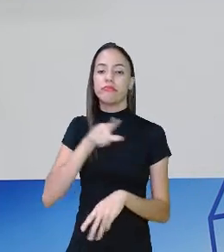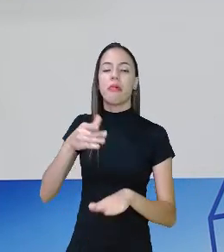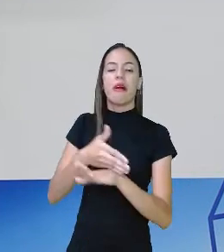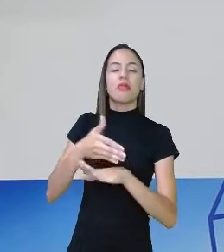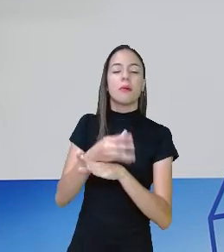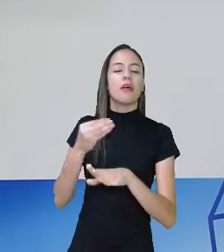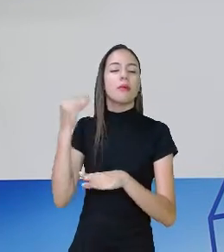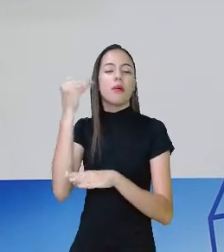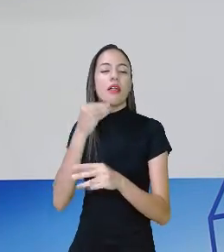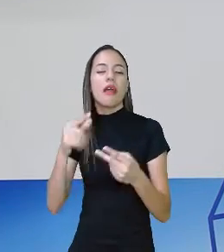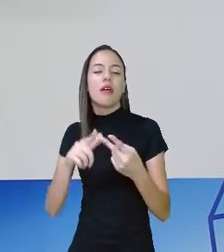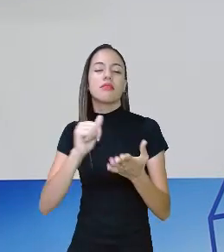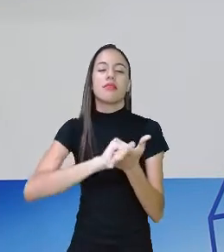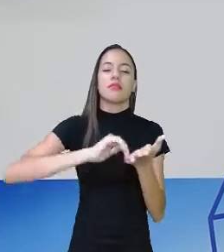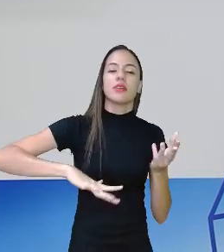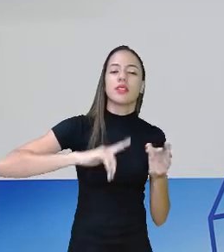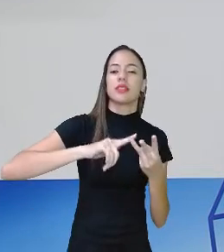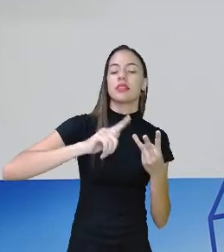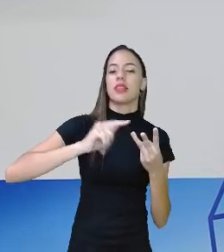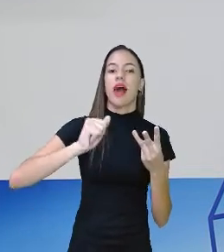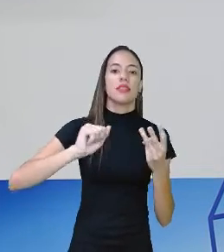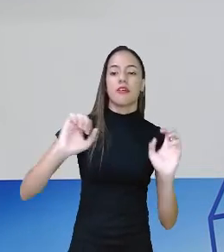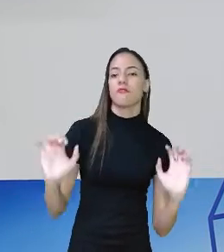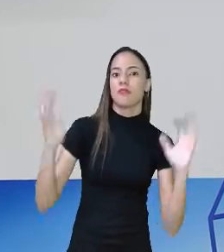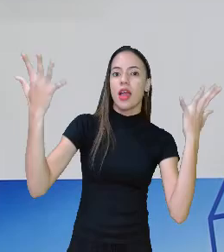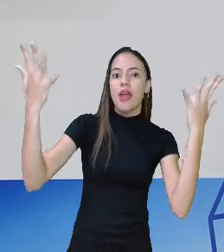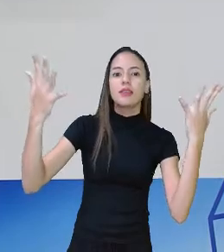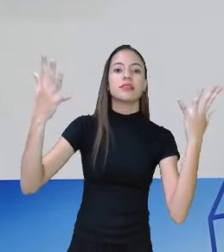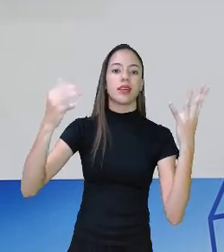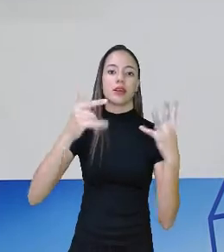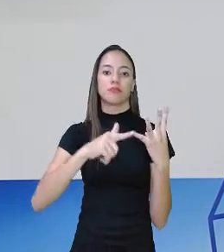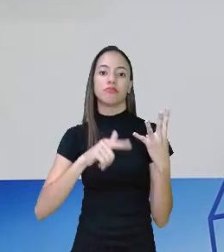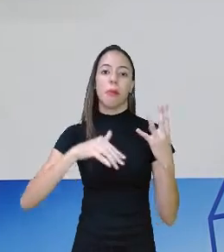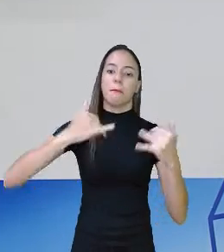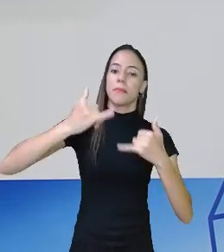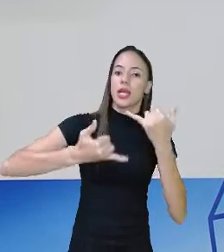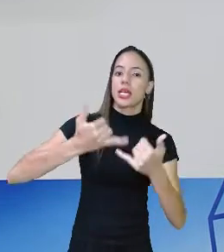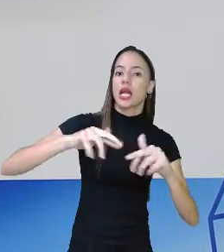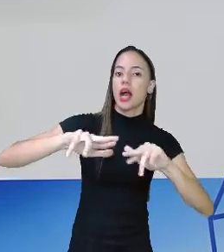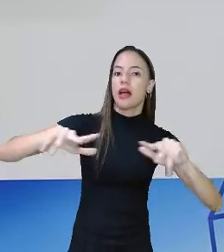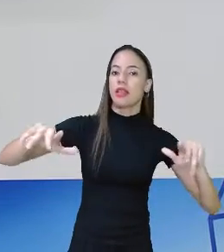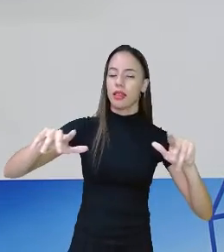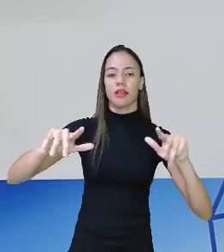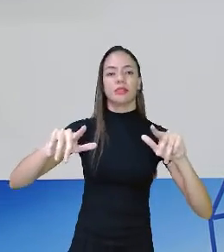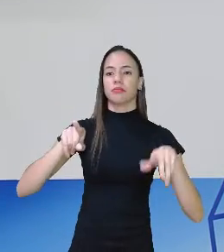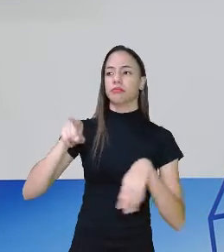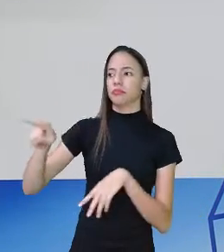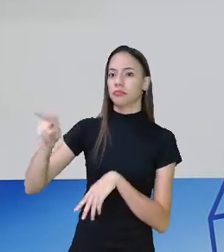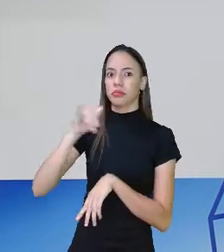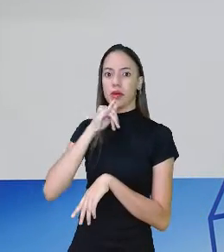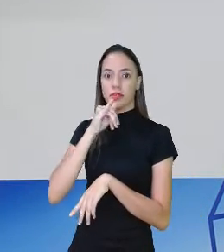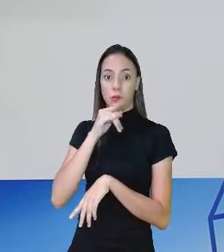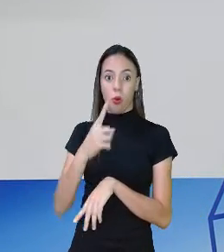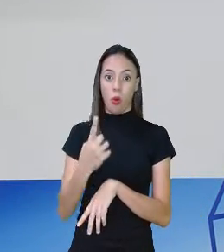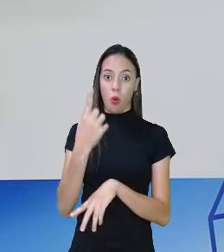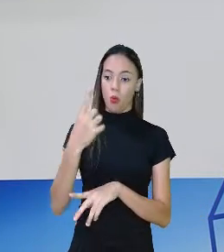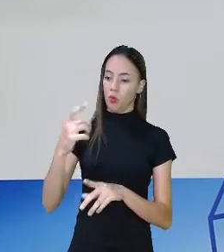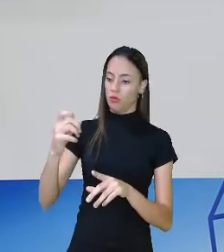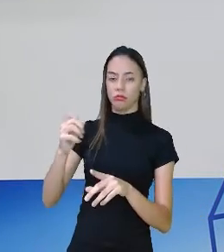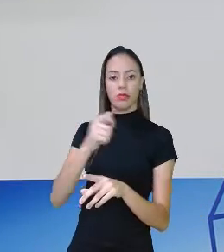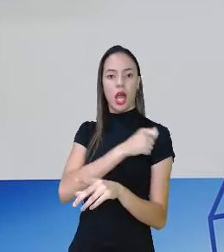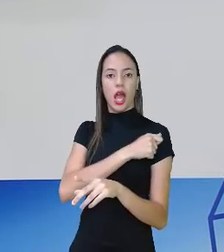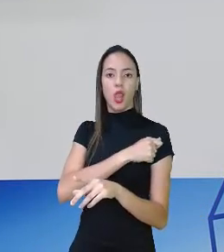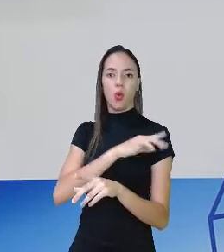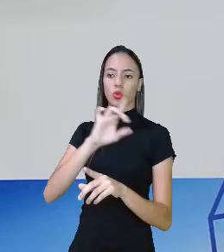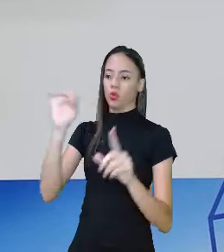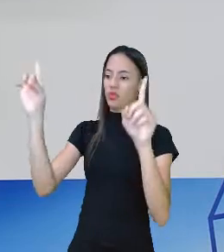experiências, das brincadeiras, das festividades, que ele seja, que não tenha um aluno com deficiência ou